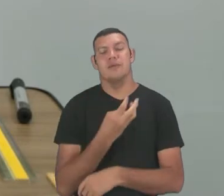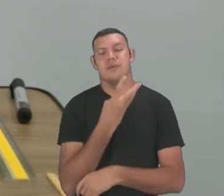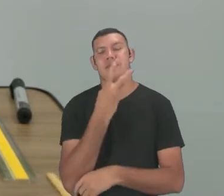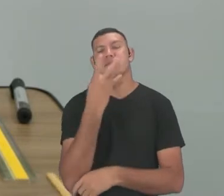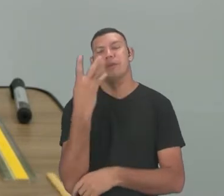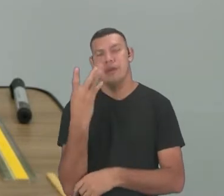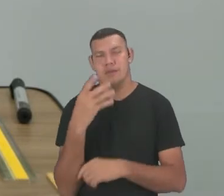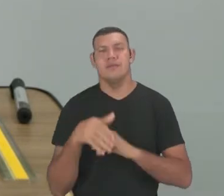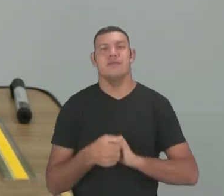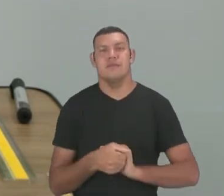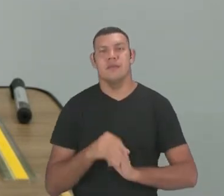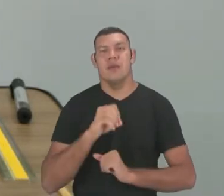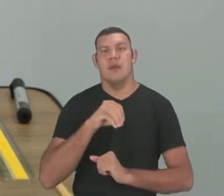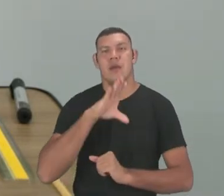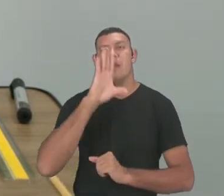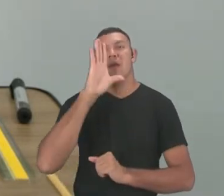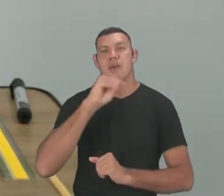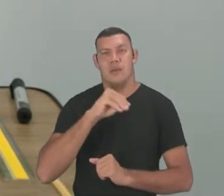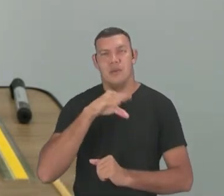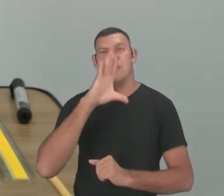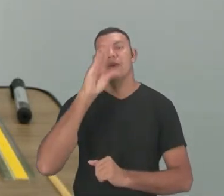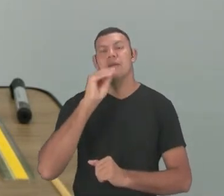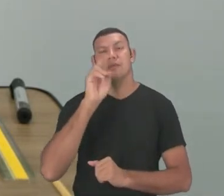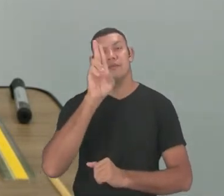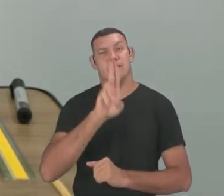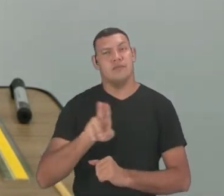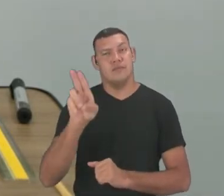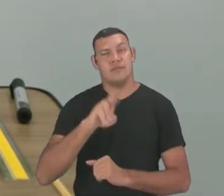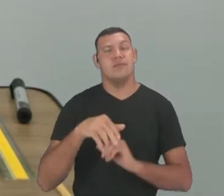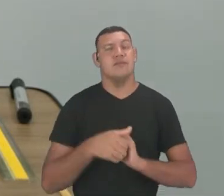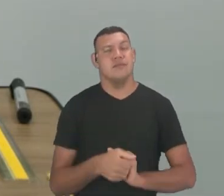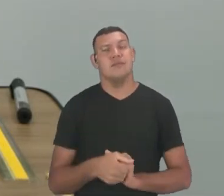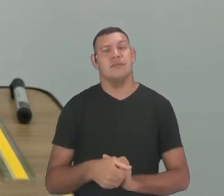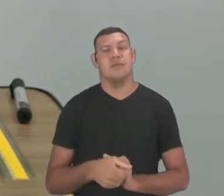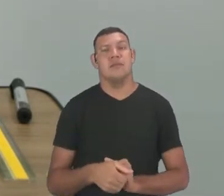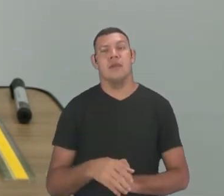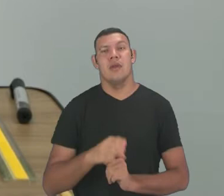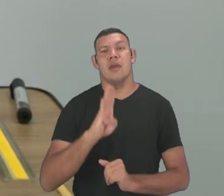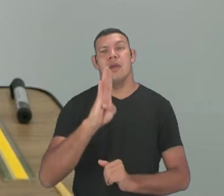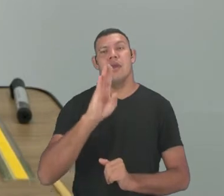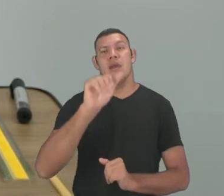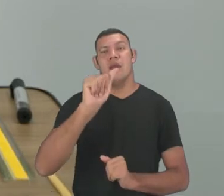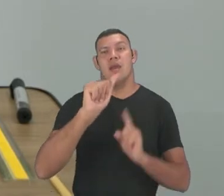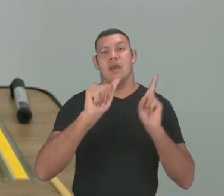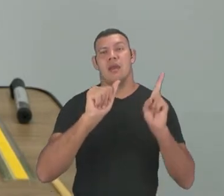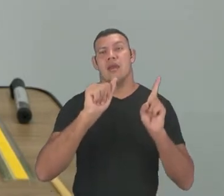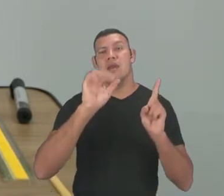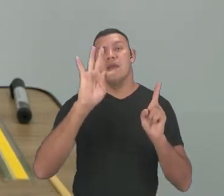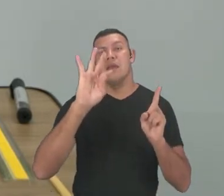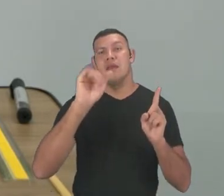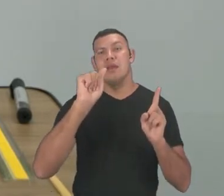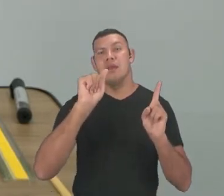contagem de quantas vezes nós abrimos a nossa boca utilizamos os dedos Então vamos iniciar